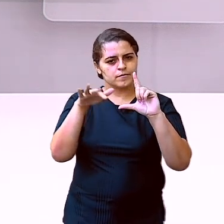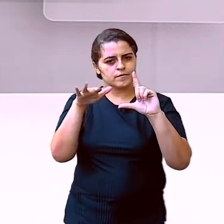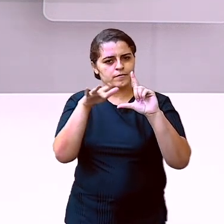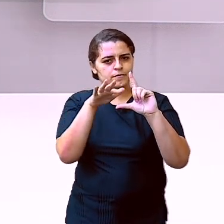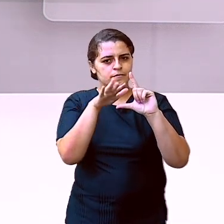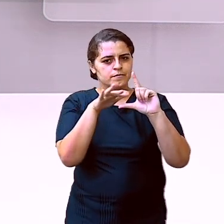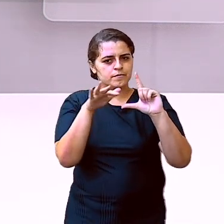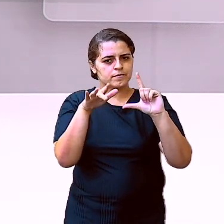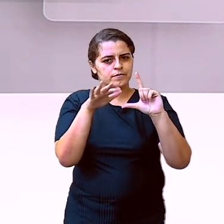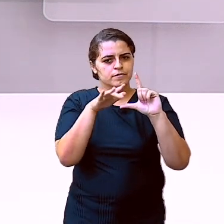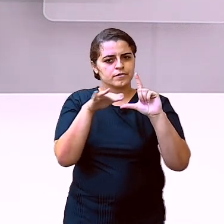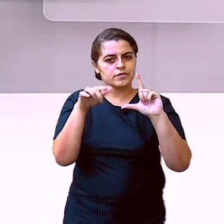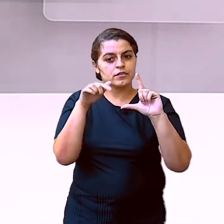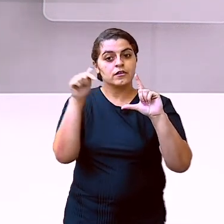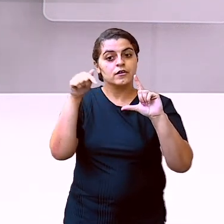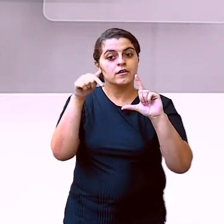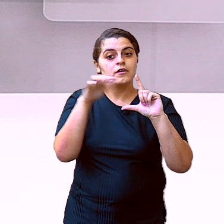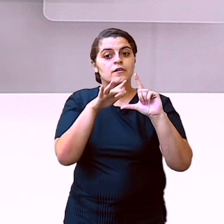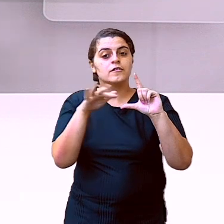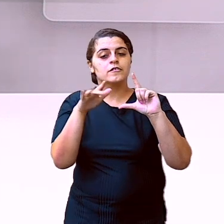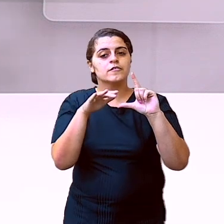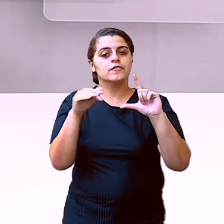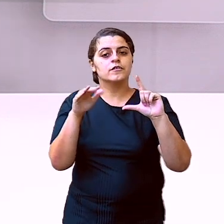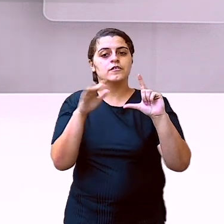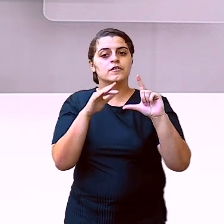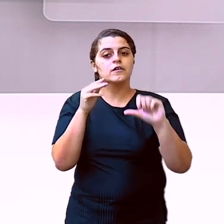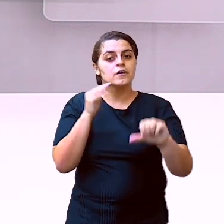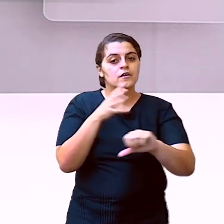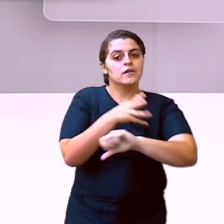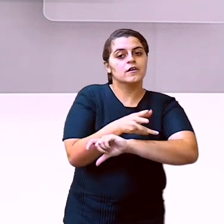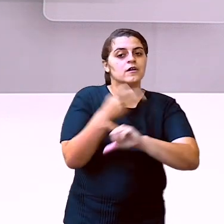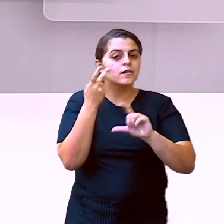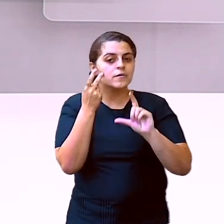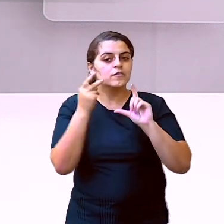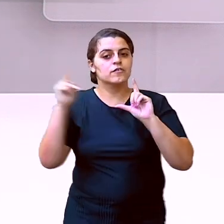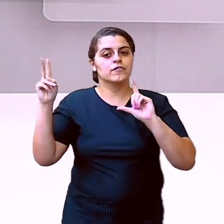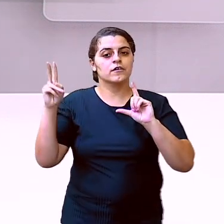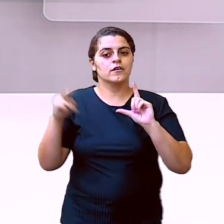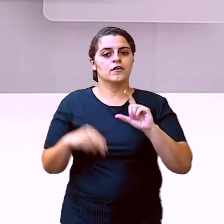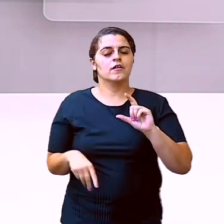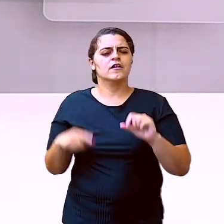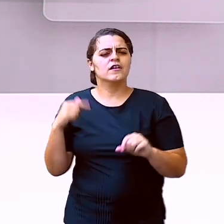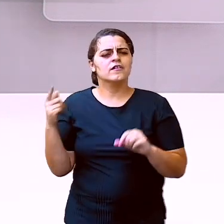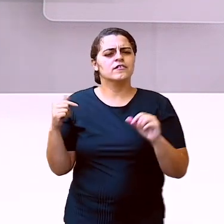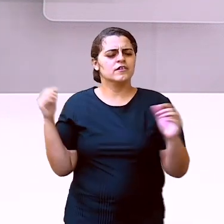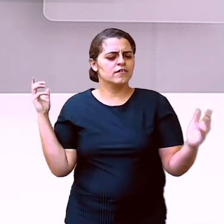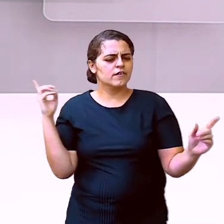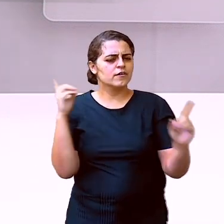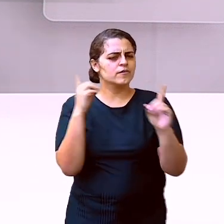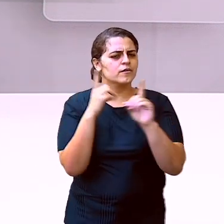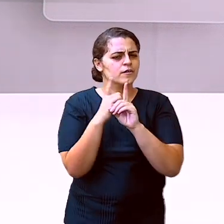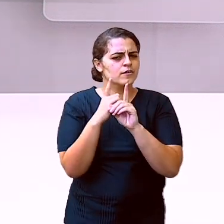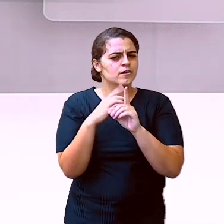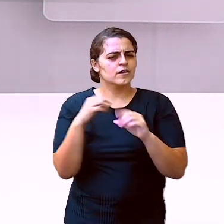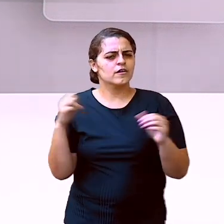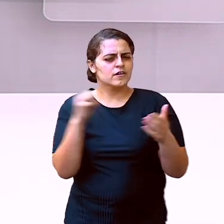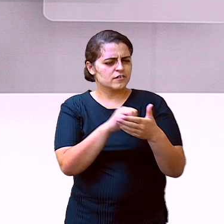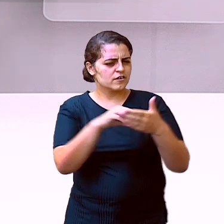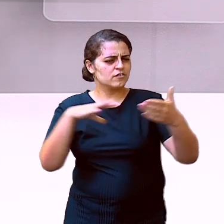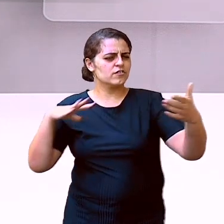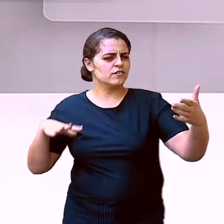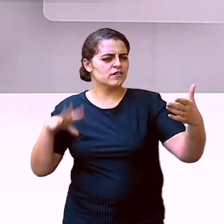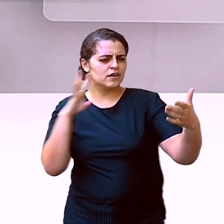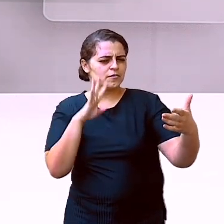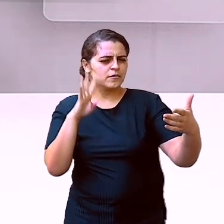sua TV, que você será direcionado para a página da SMED. E lá você vai encontrar todas as